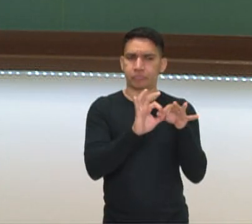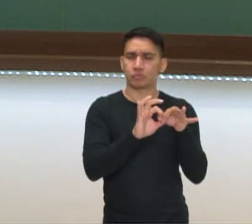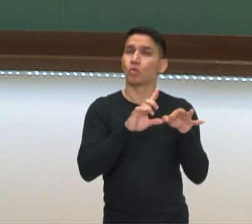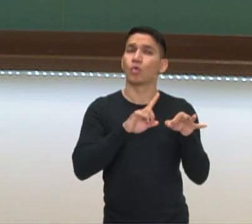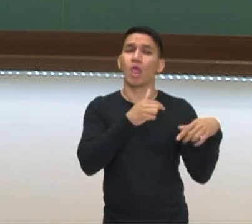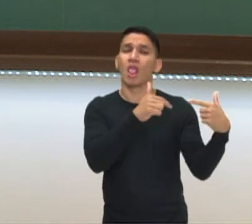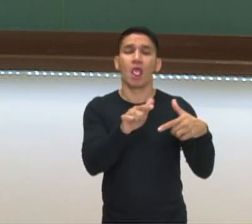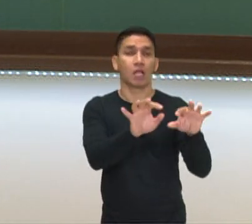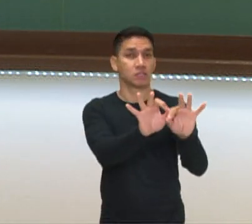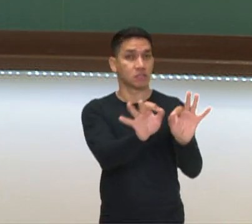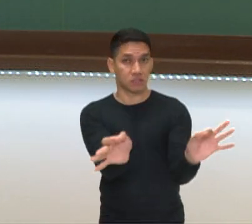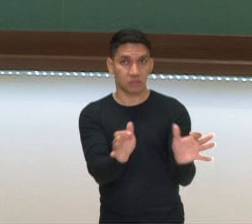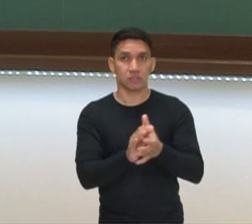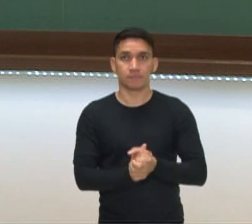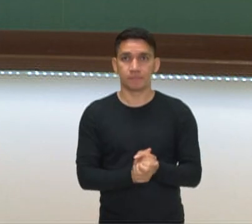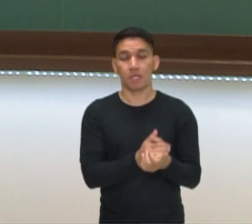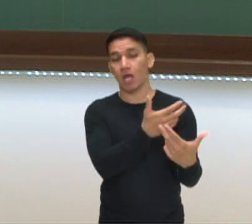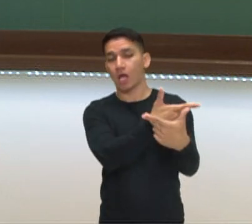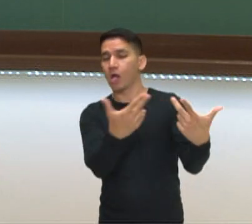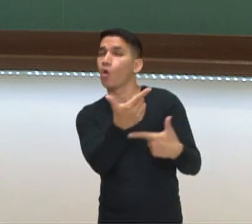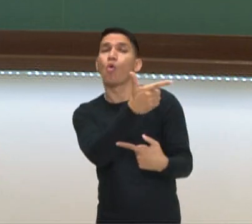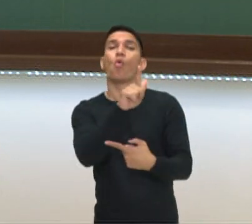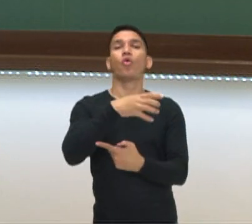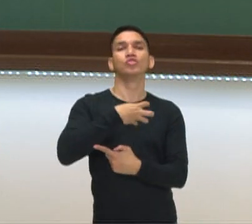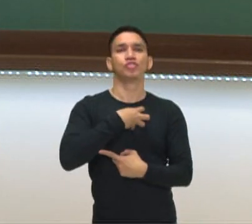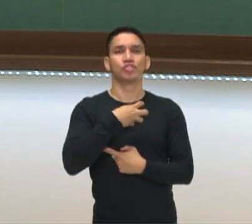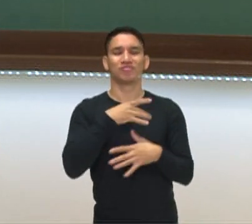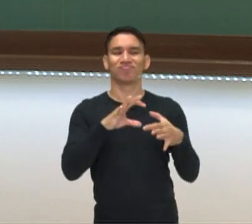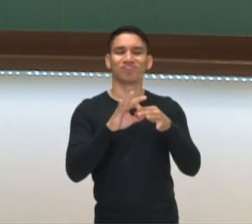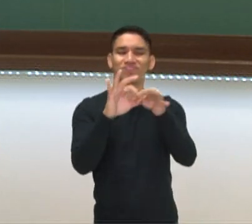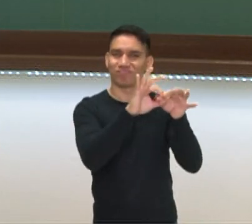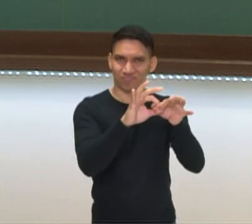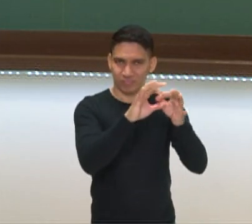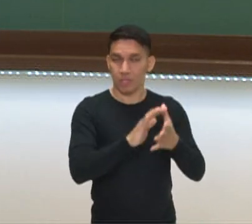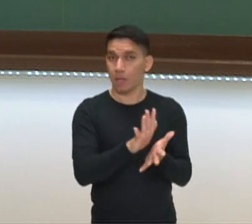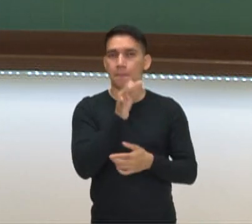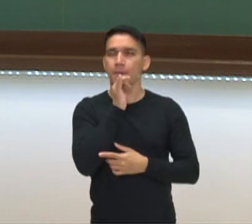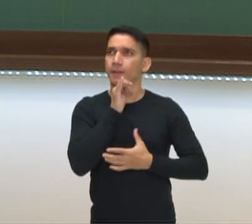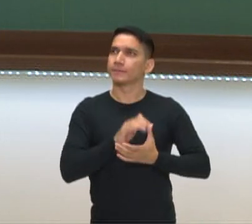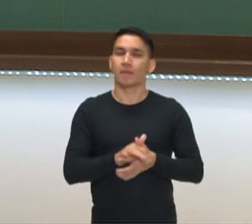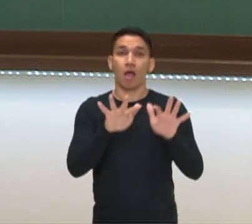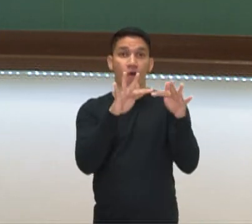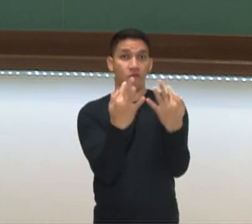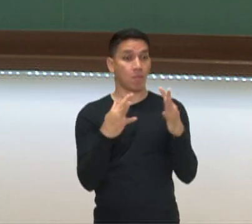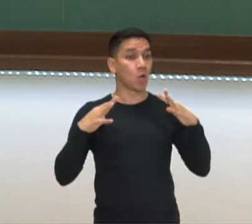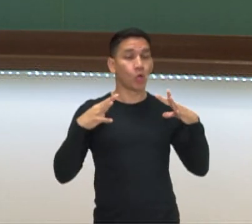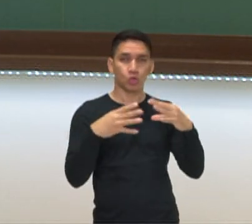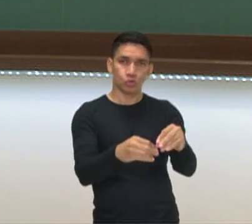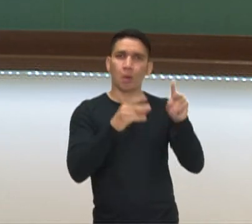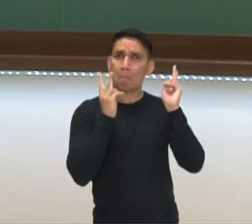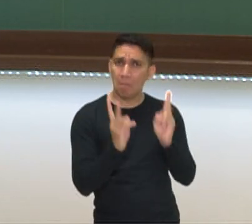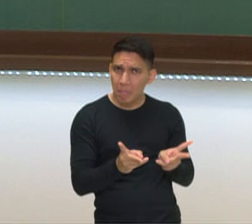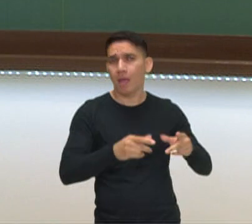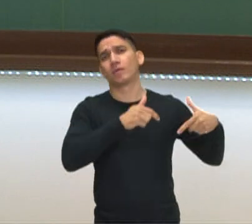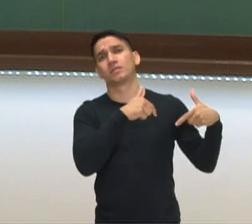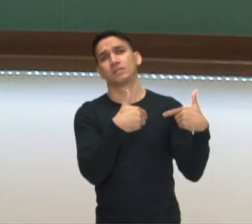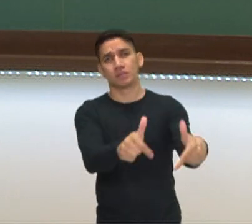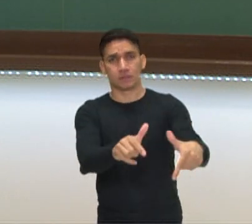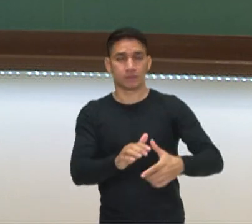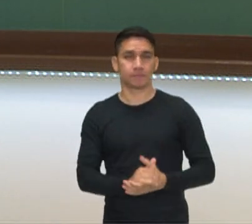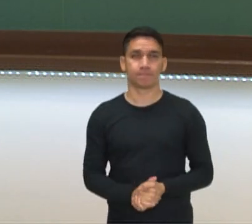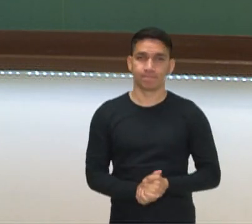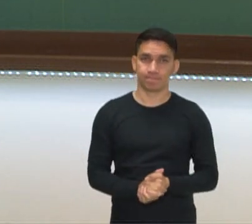mais simples, as coisas tinham uma outra forma de coesão. Então, digamos que uma família inteira fazia a mesma coisa.